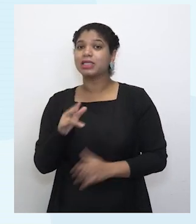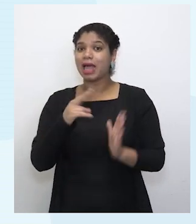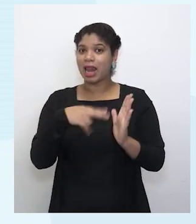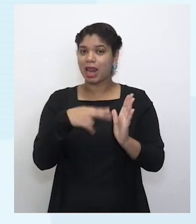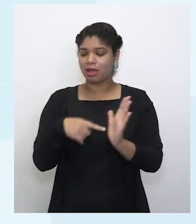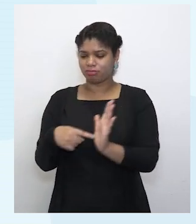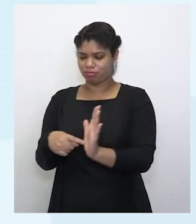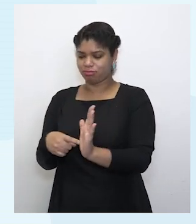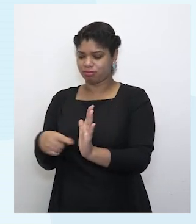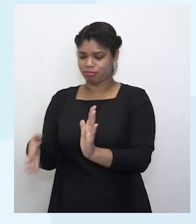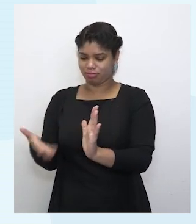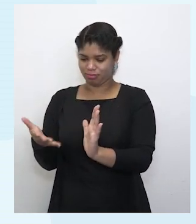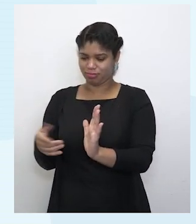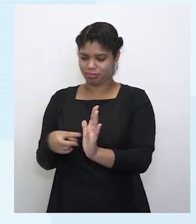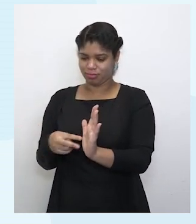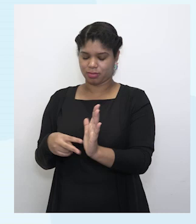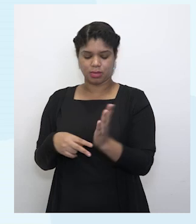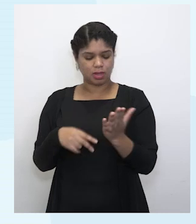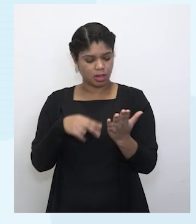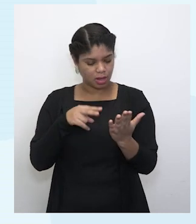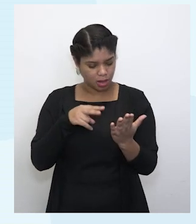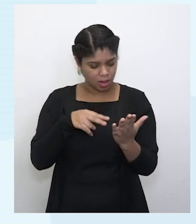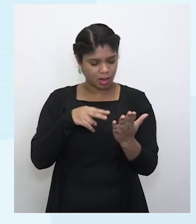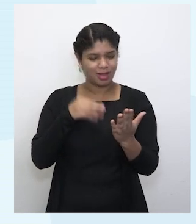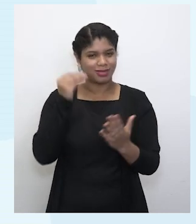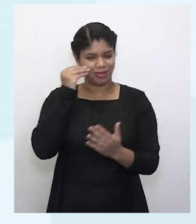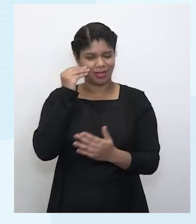Espera só um minutinho, que deu uma travadinha aqui.